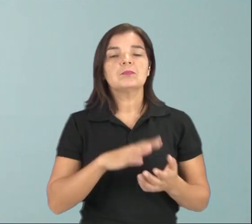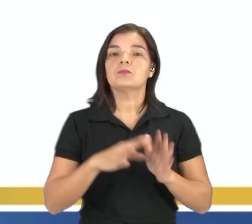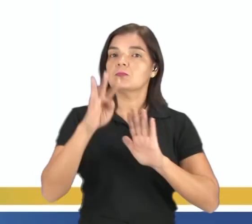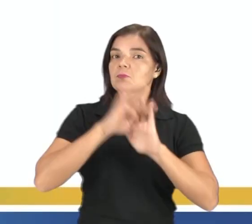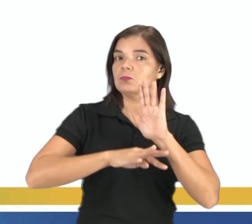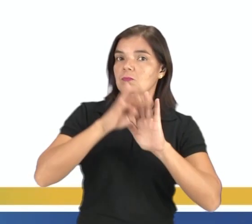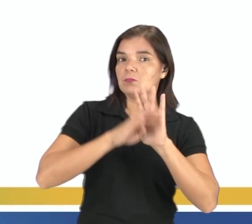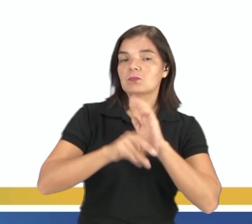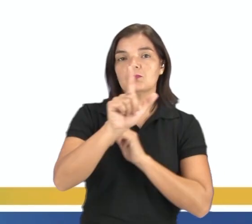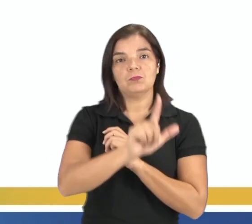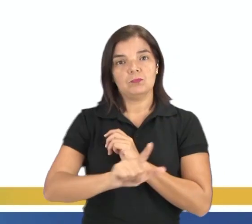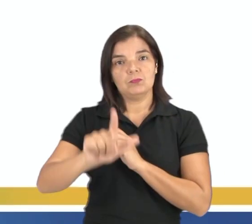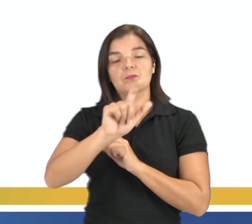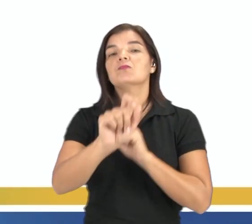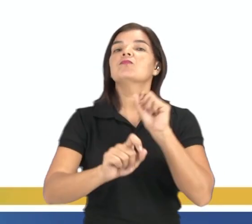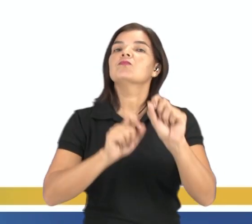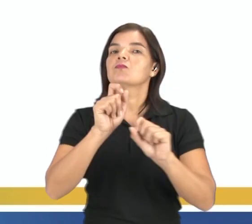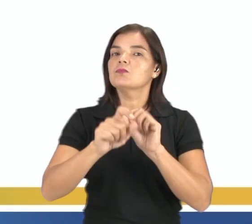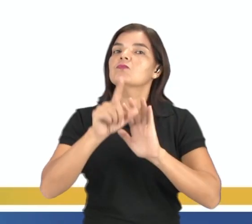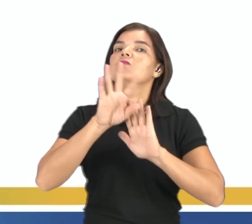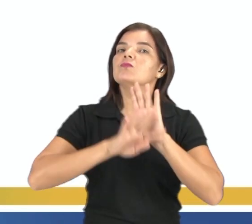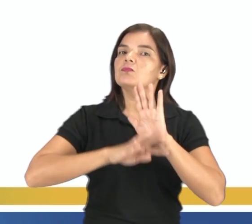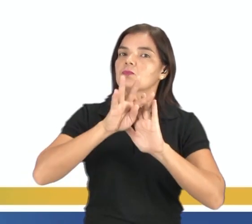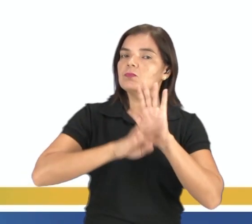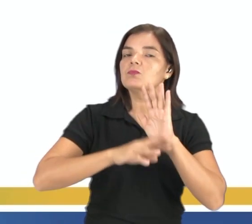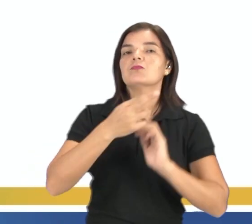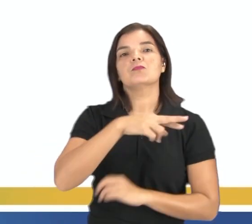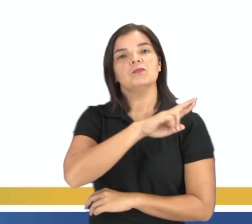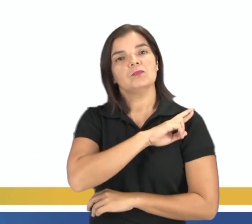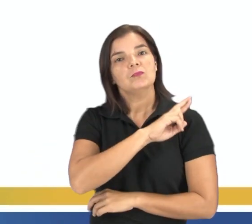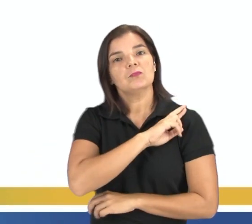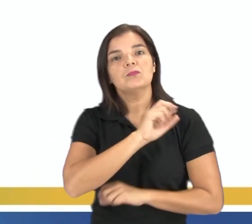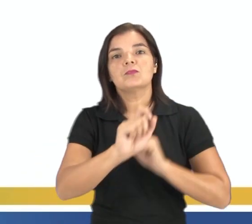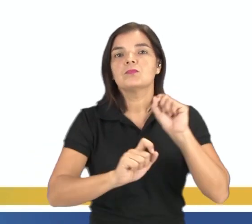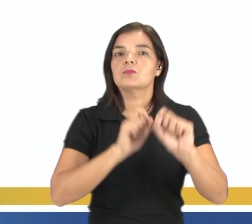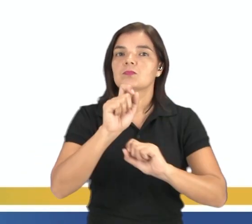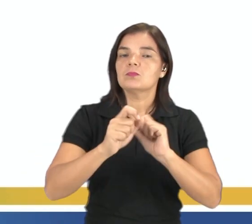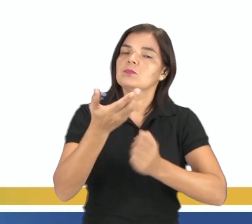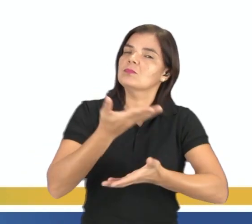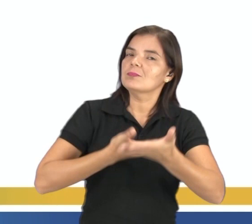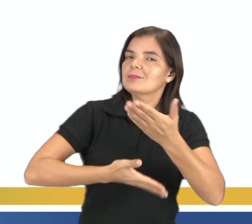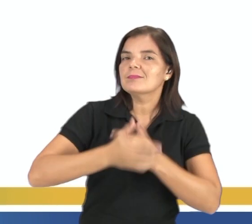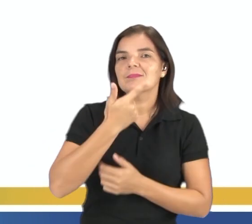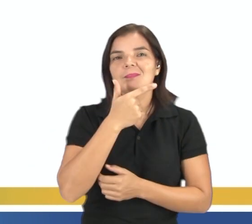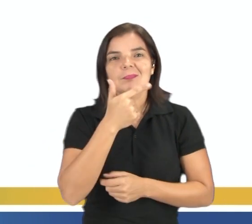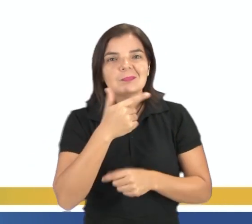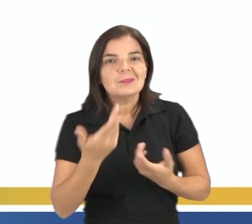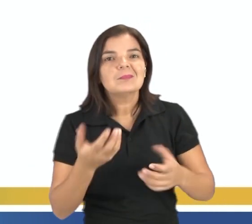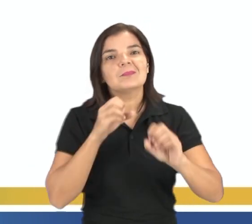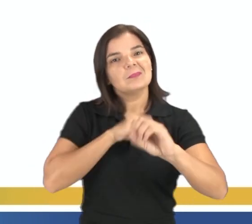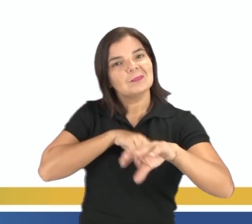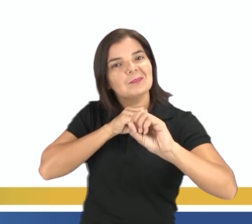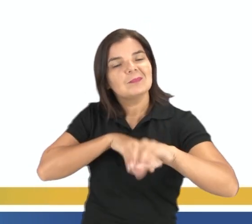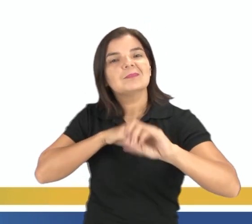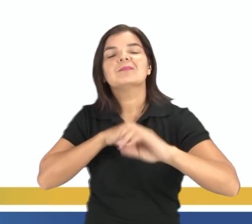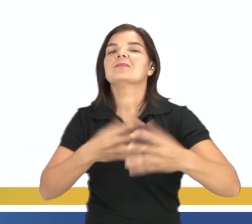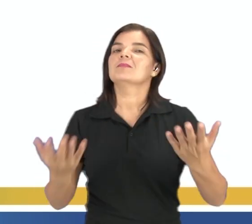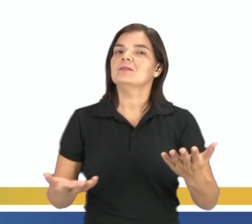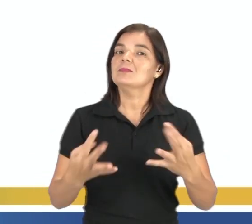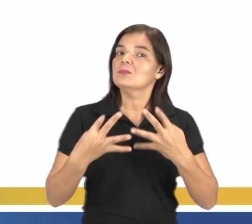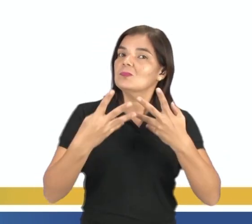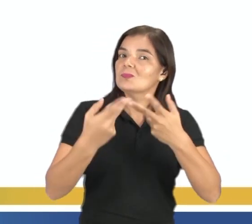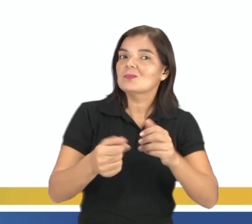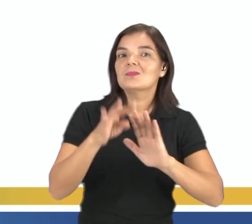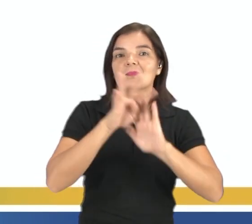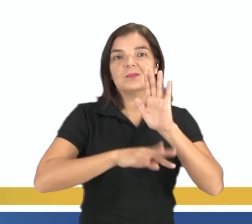os textos literários, que são aqueles textos que têm a função de entreter, trazer algum ensinamento. Então,